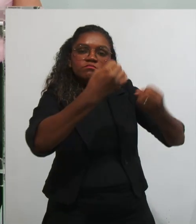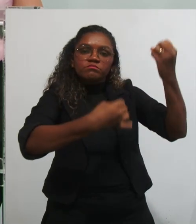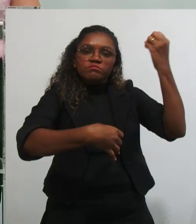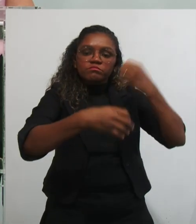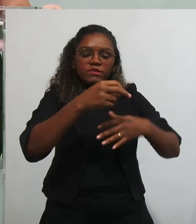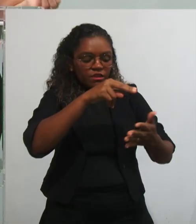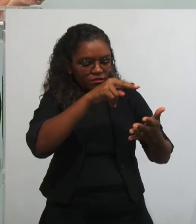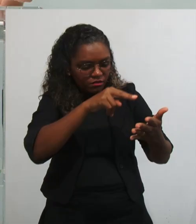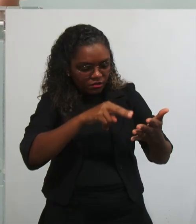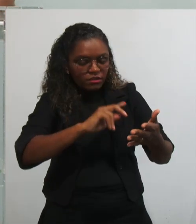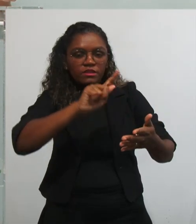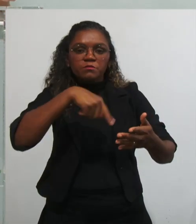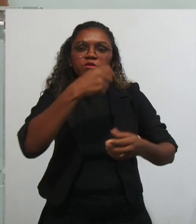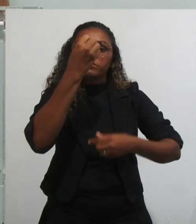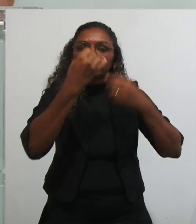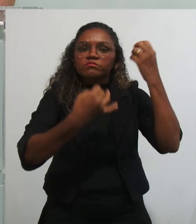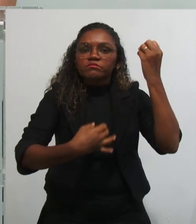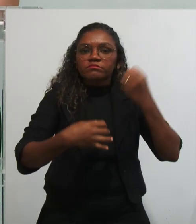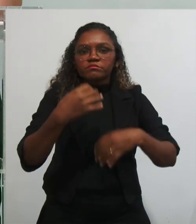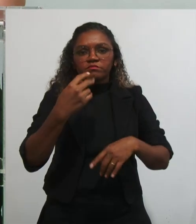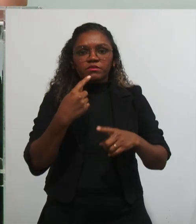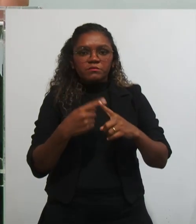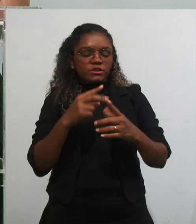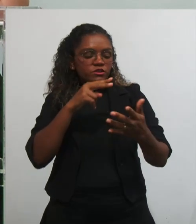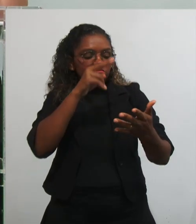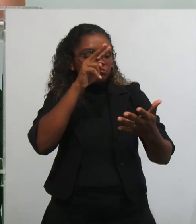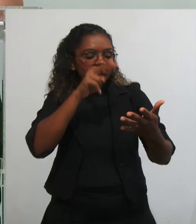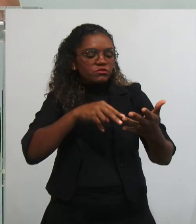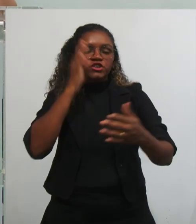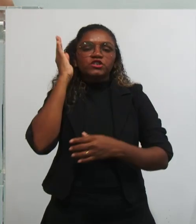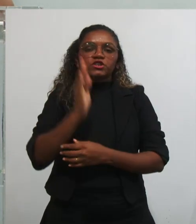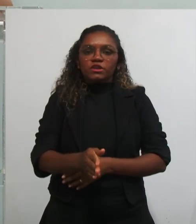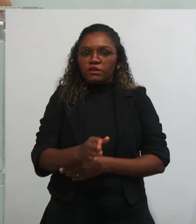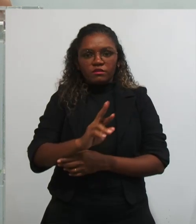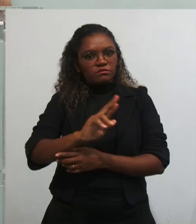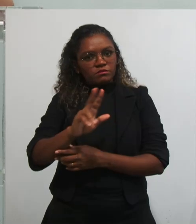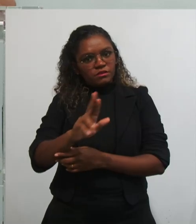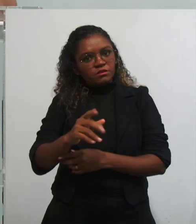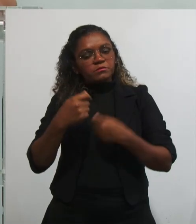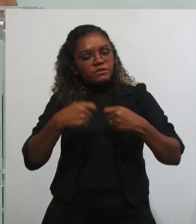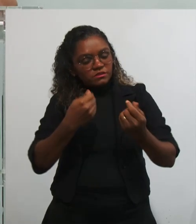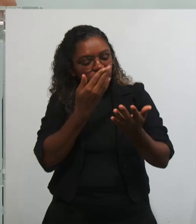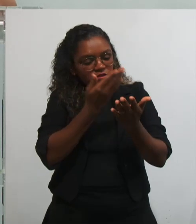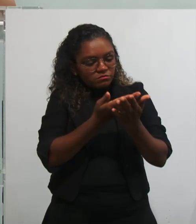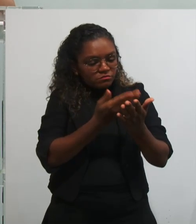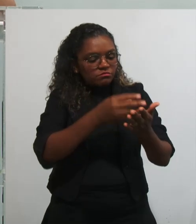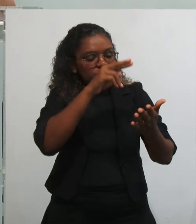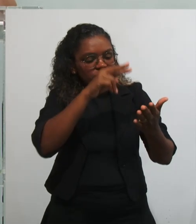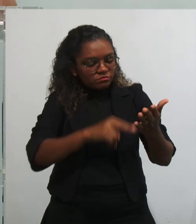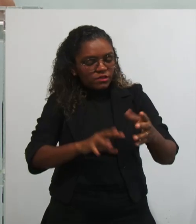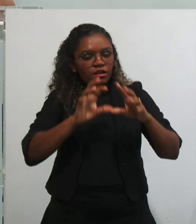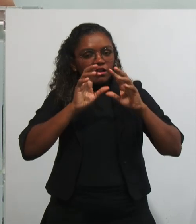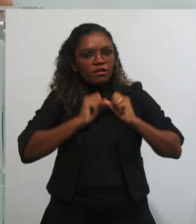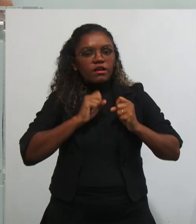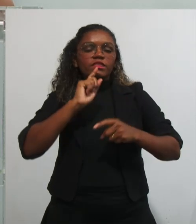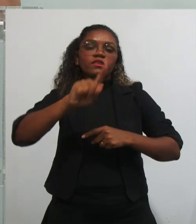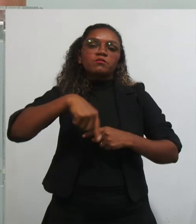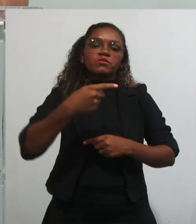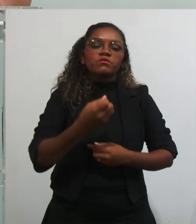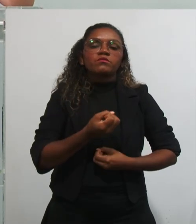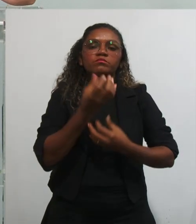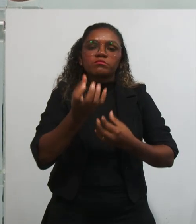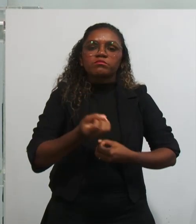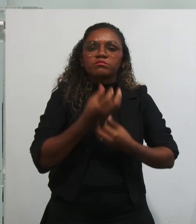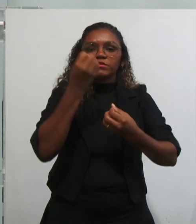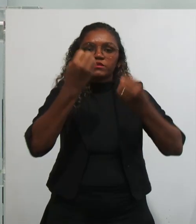texto. E, por exemplo, a gente falou sobre a questão histórica, né? Isso quer dizer o quê? Que um texto que foi escrito